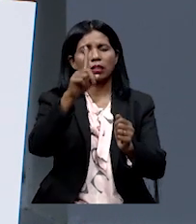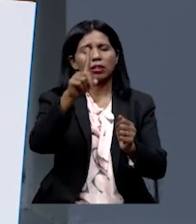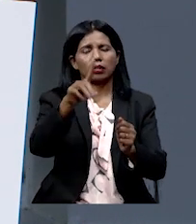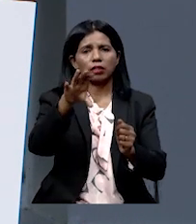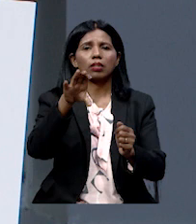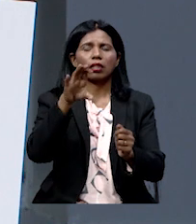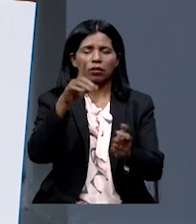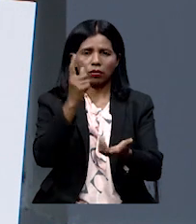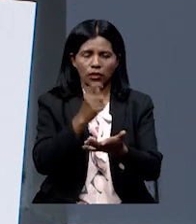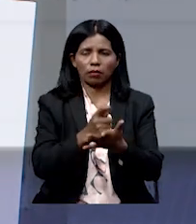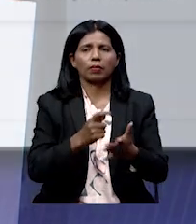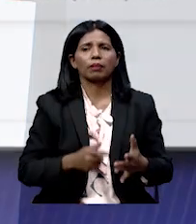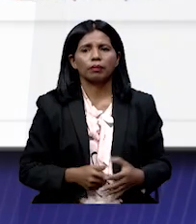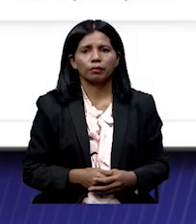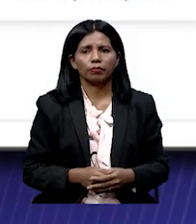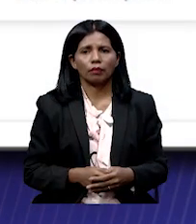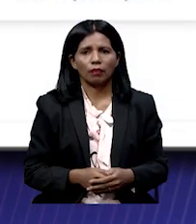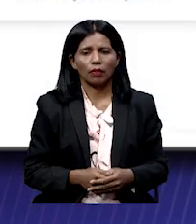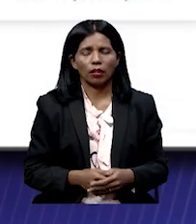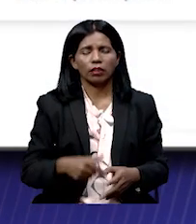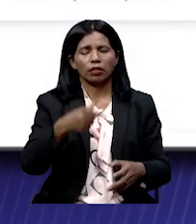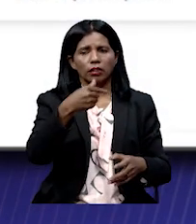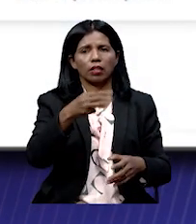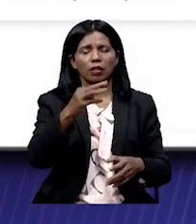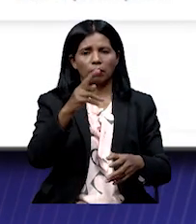mil ba GMN ida ne